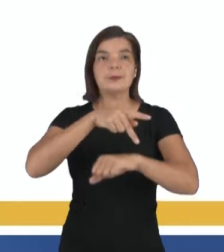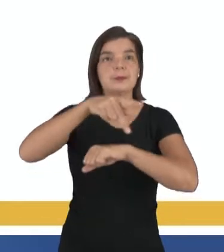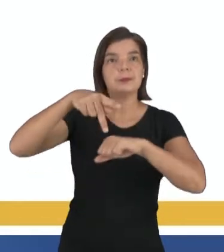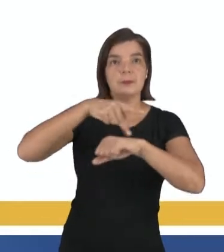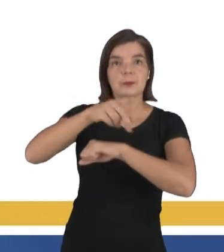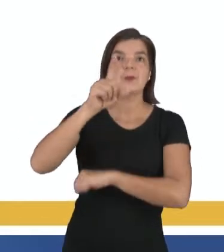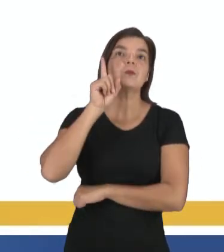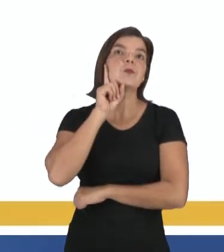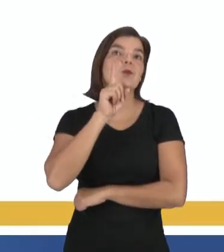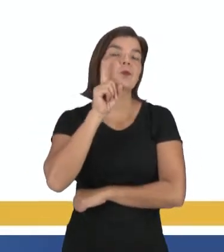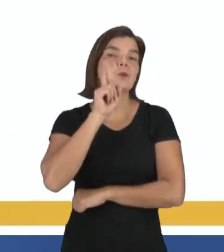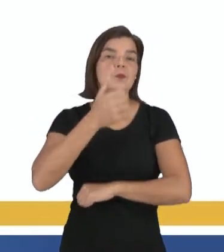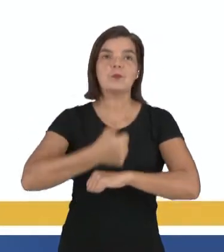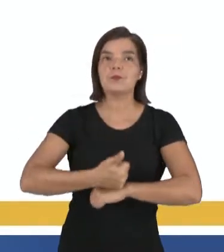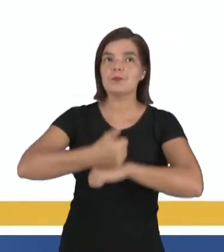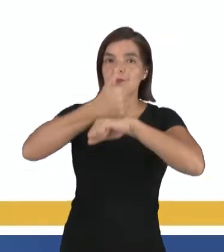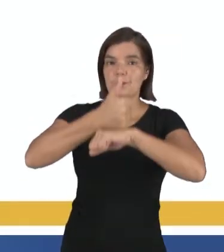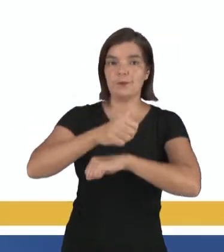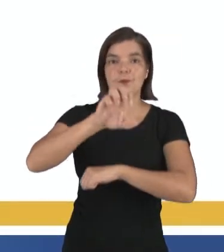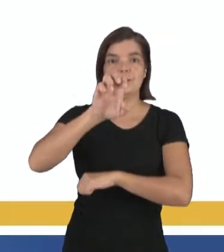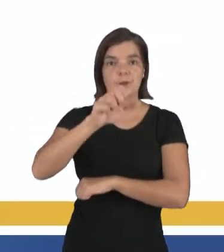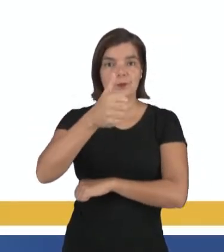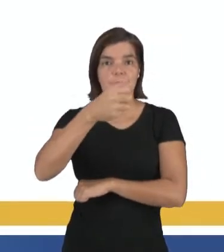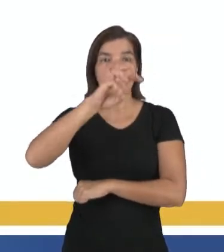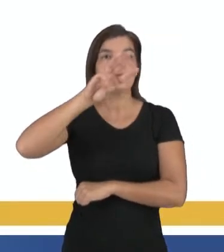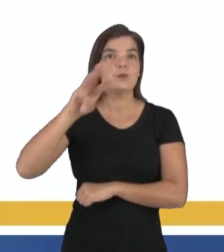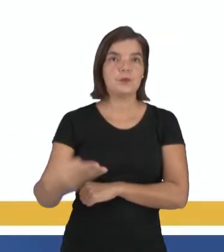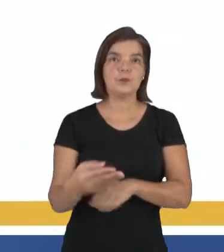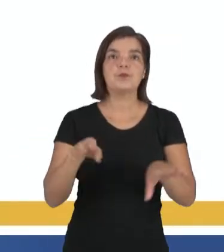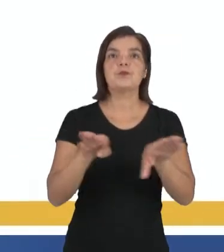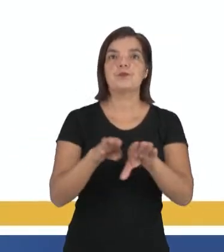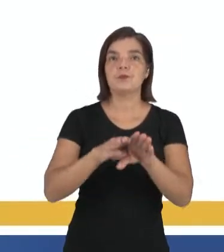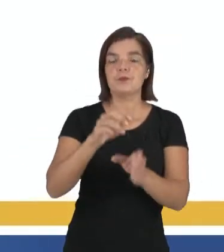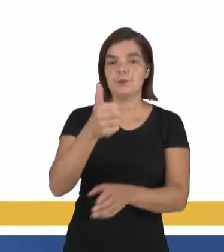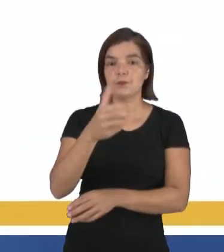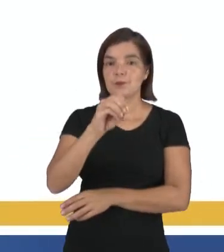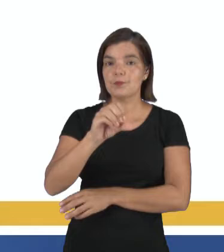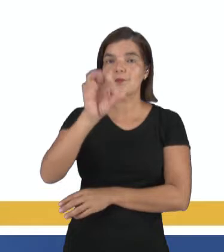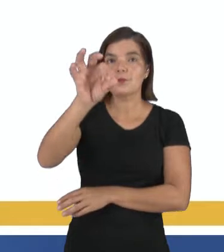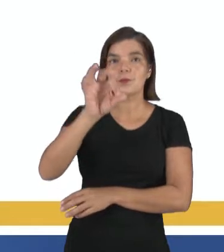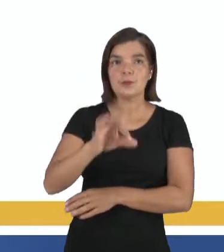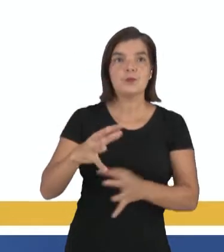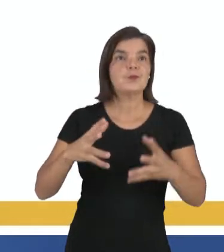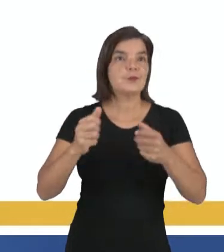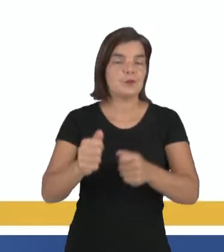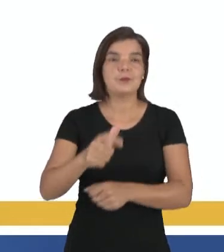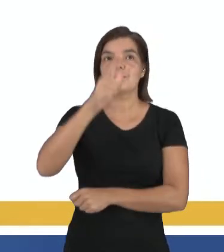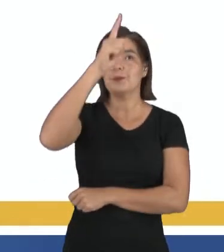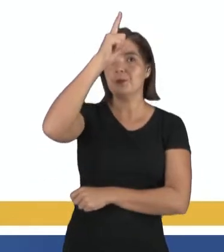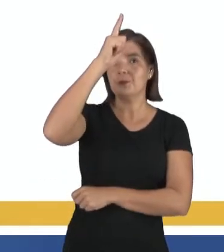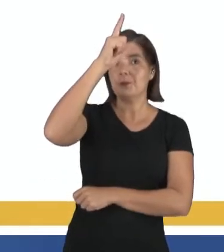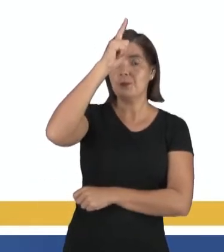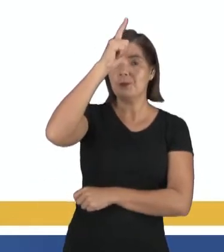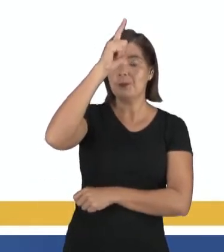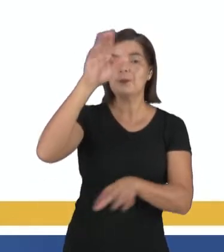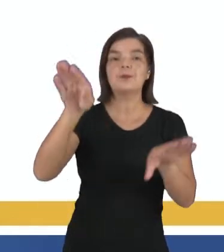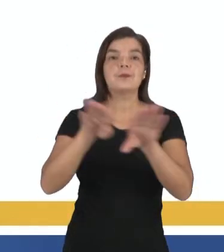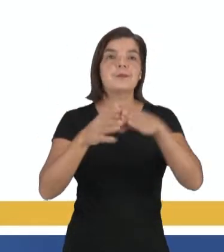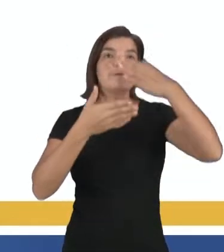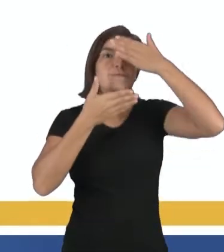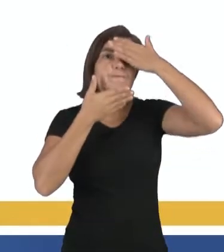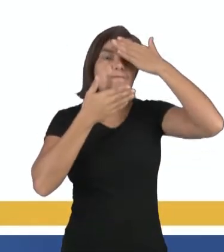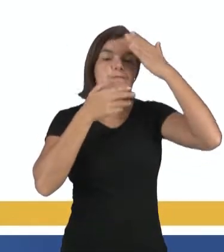Os Estados Unidos ocupam a liderança com 51 milhões de pessoas, 19% do total. A Alemanha e a Arábia Saudita